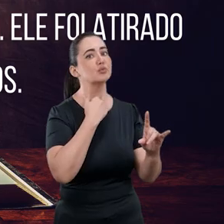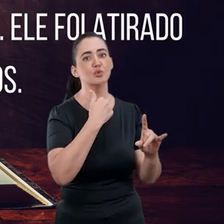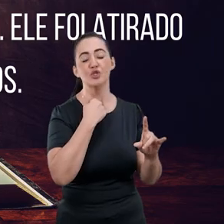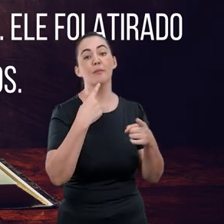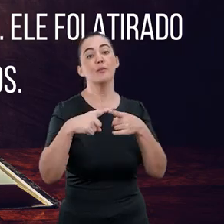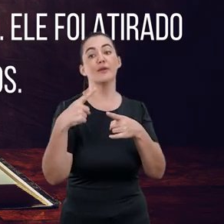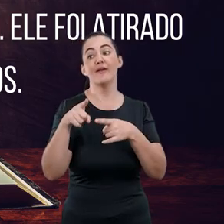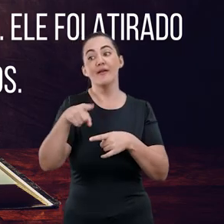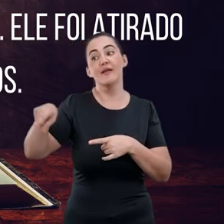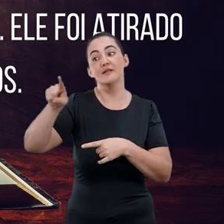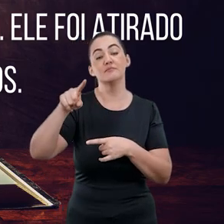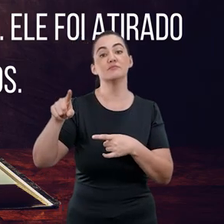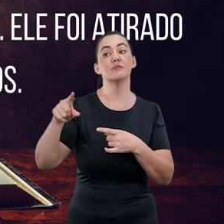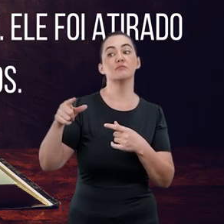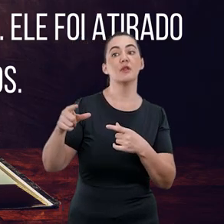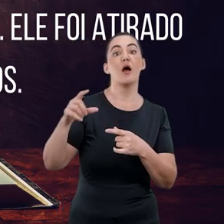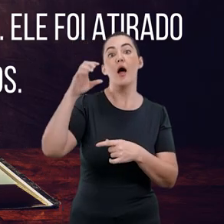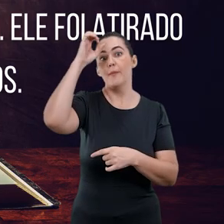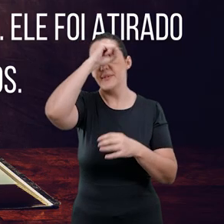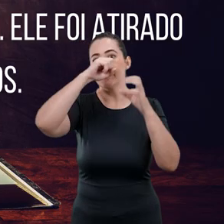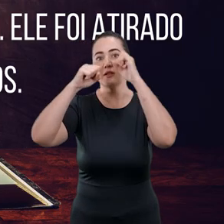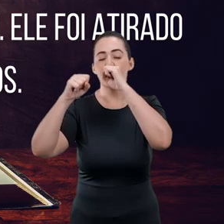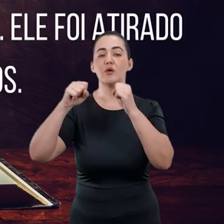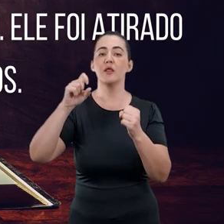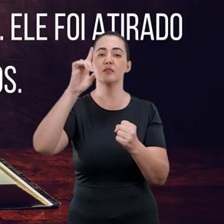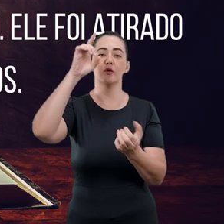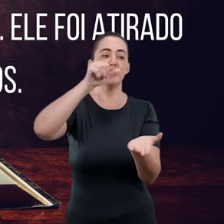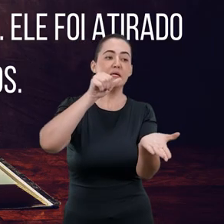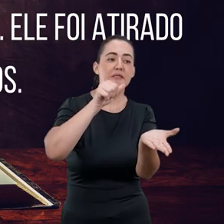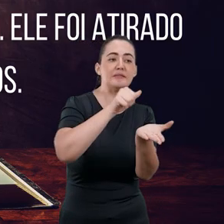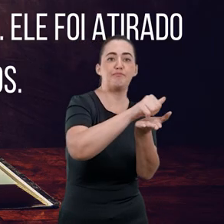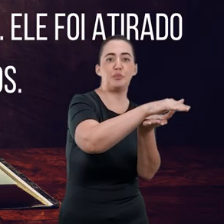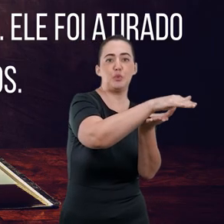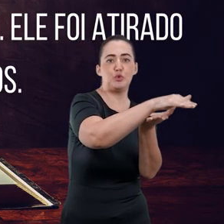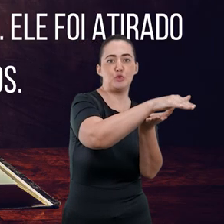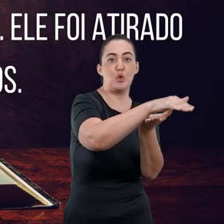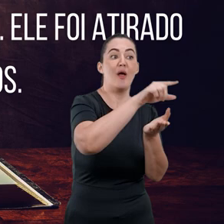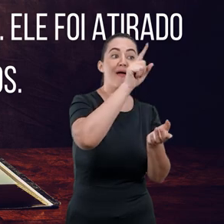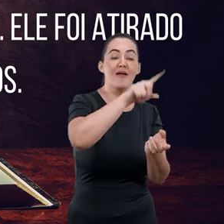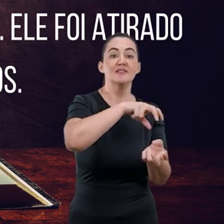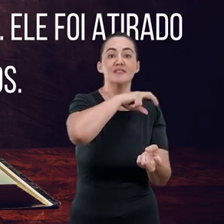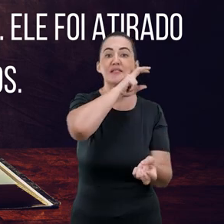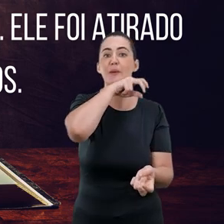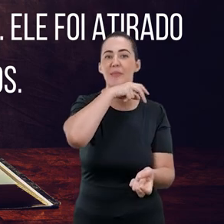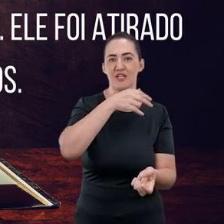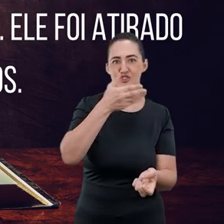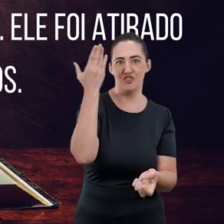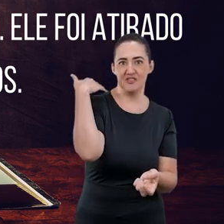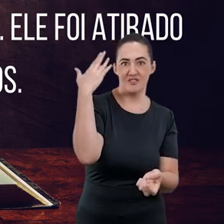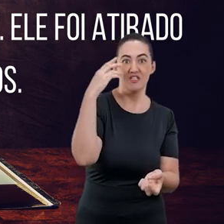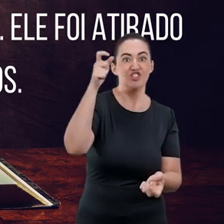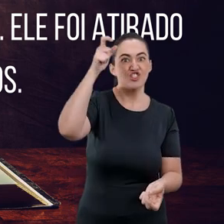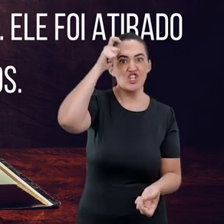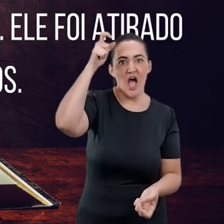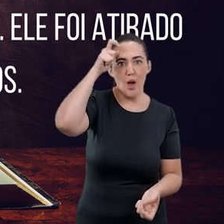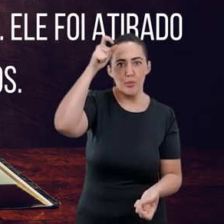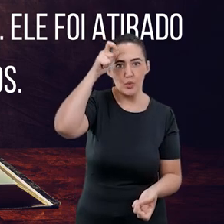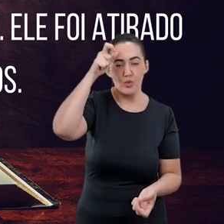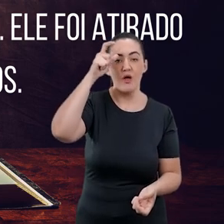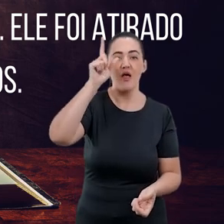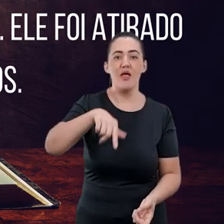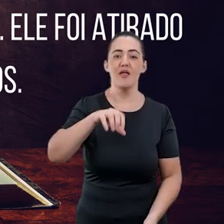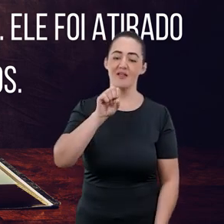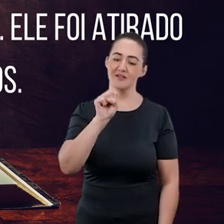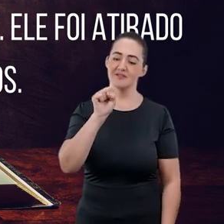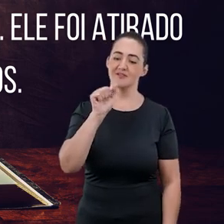grande dragão, a antiga serpente, que se chama Diabo e Satanás, o sedutor de todo mundo, ele foi atirado para a terra e com ele os seus